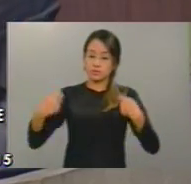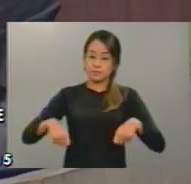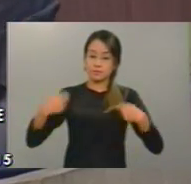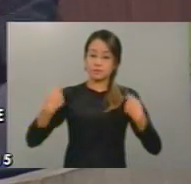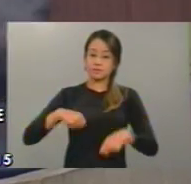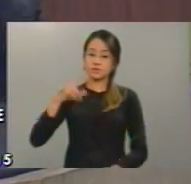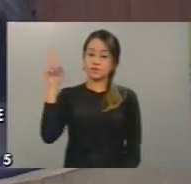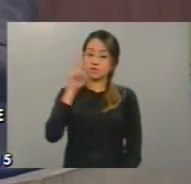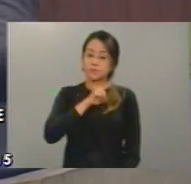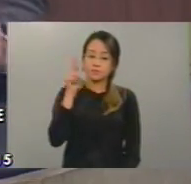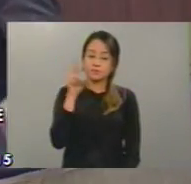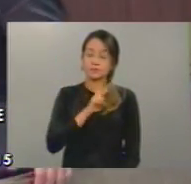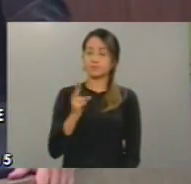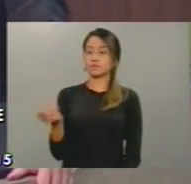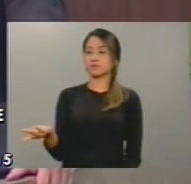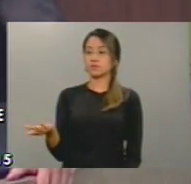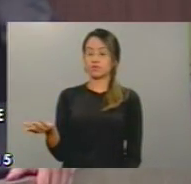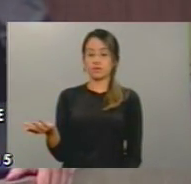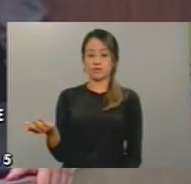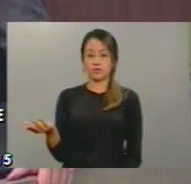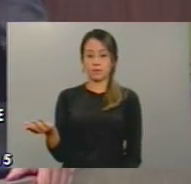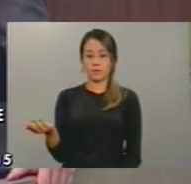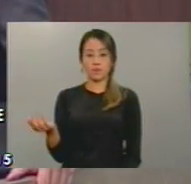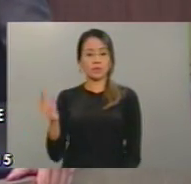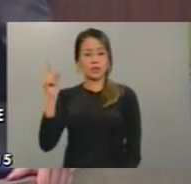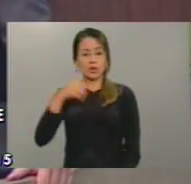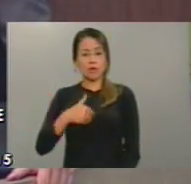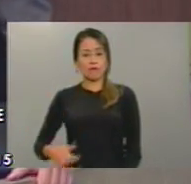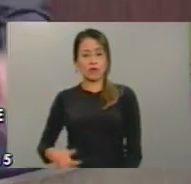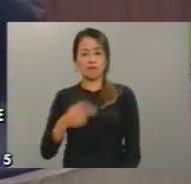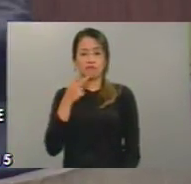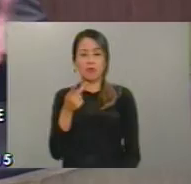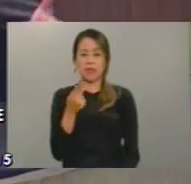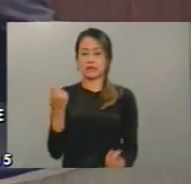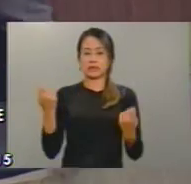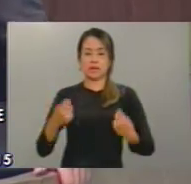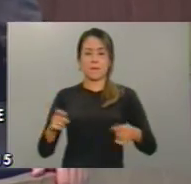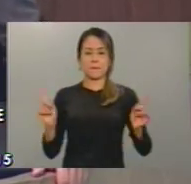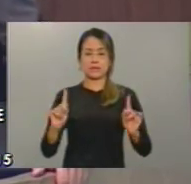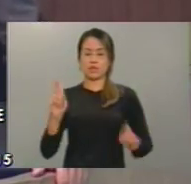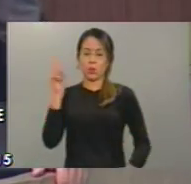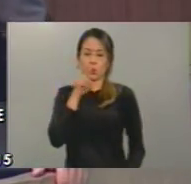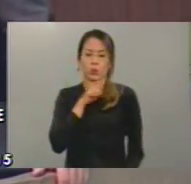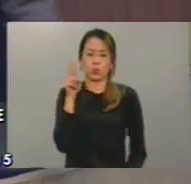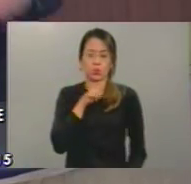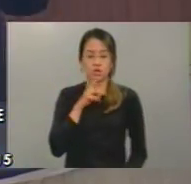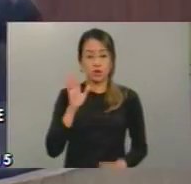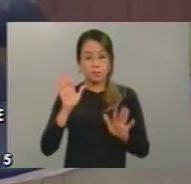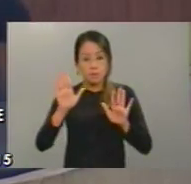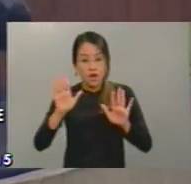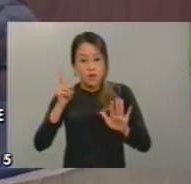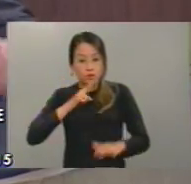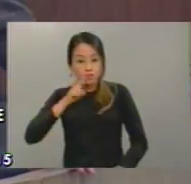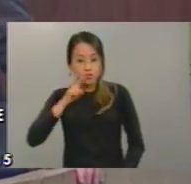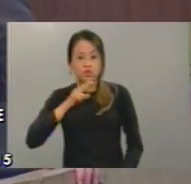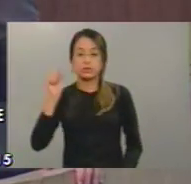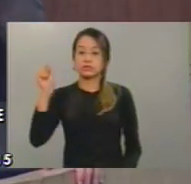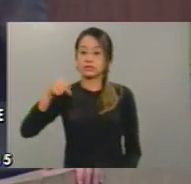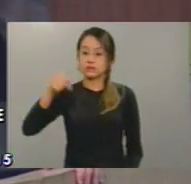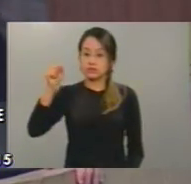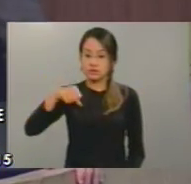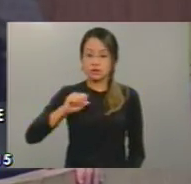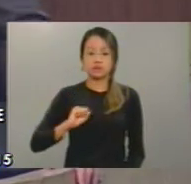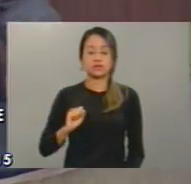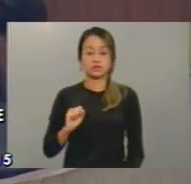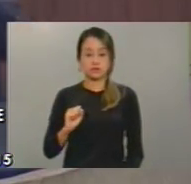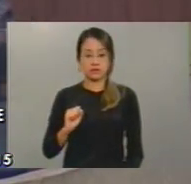estado de emergência. Reconheça a emergência, senhor governador. Decrete estado de emergência, porque a situação é